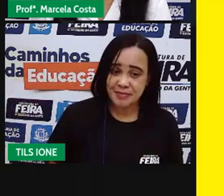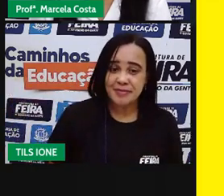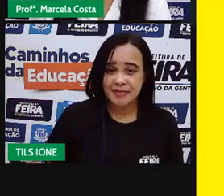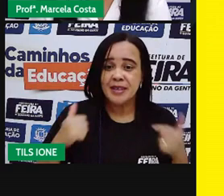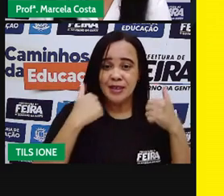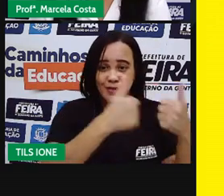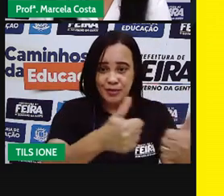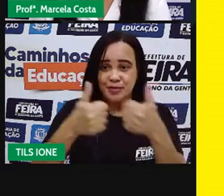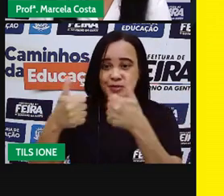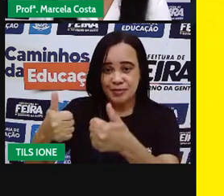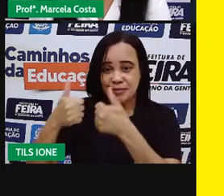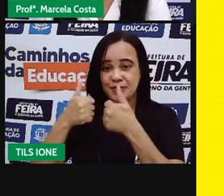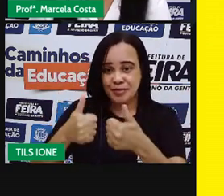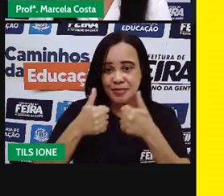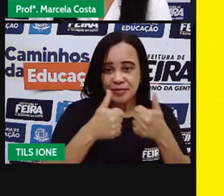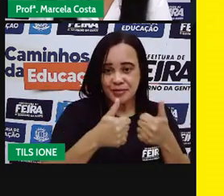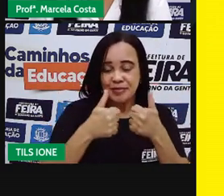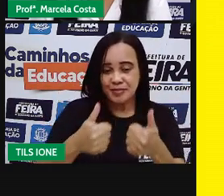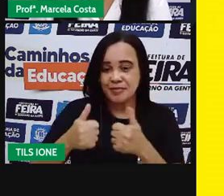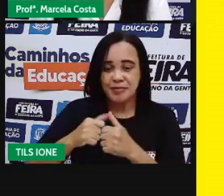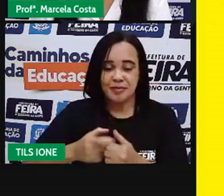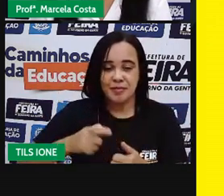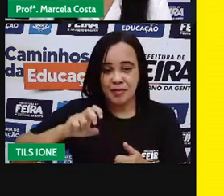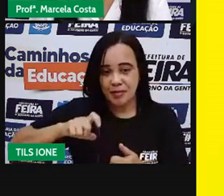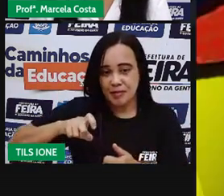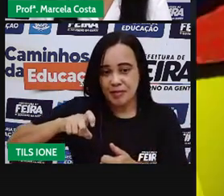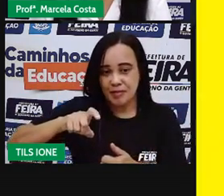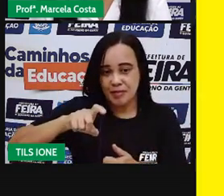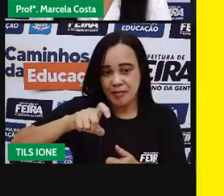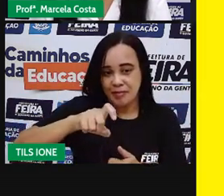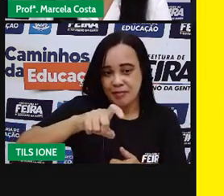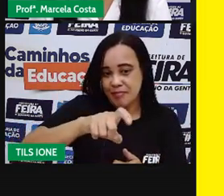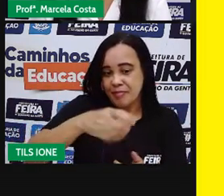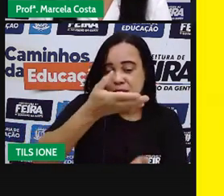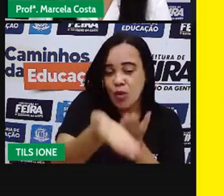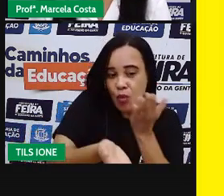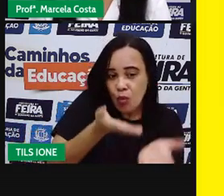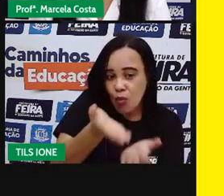Tudo bem ter uma minhoca como animal de estimação.